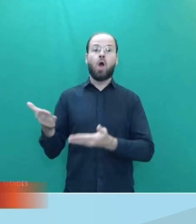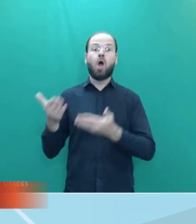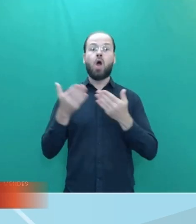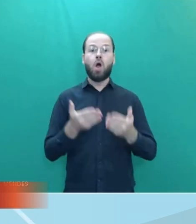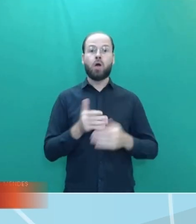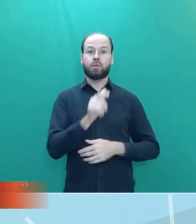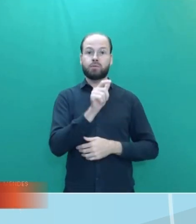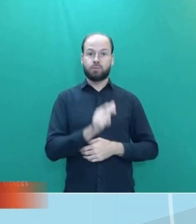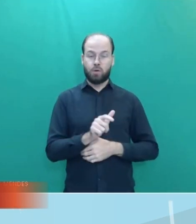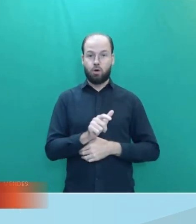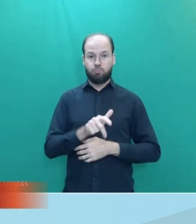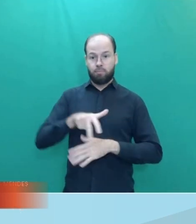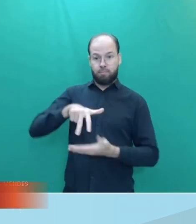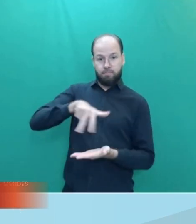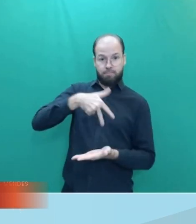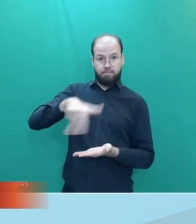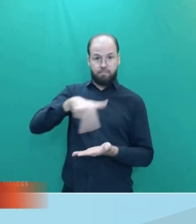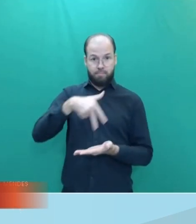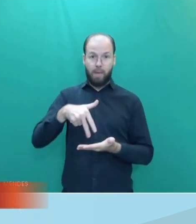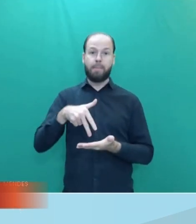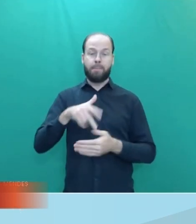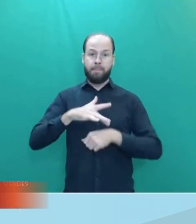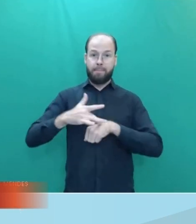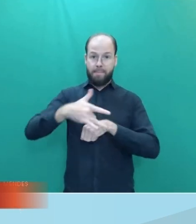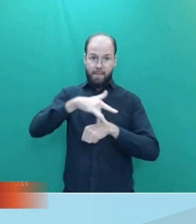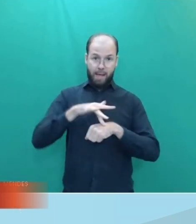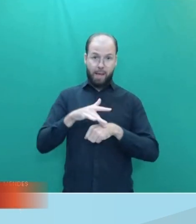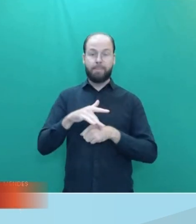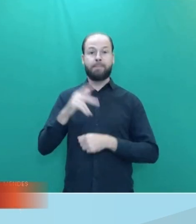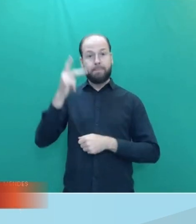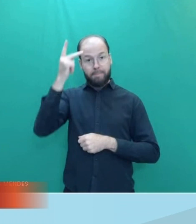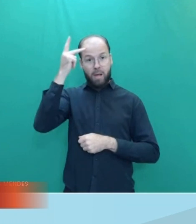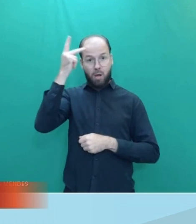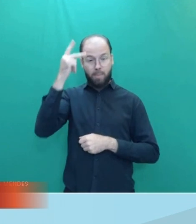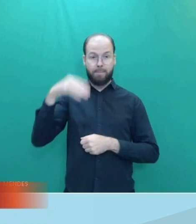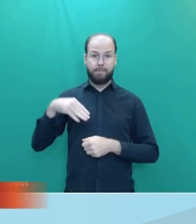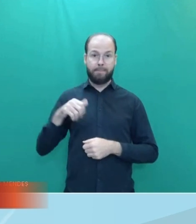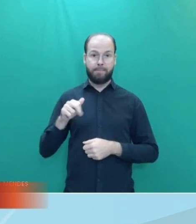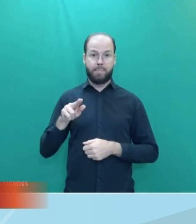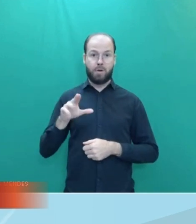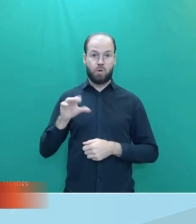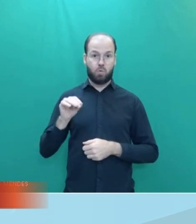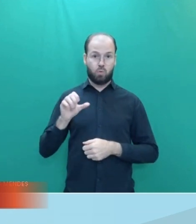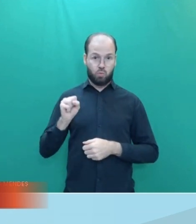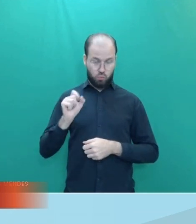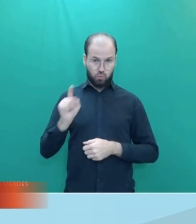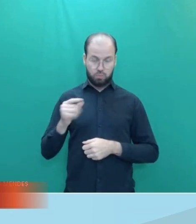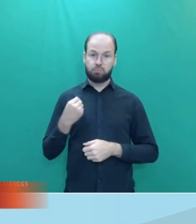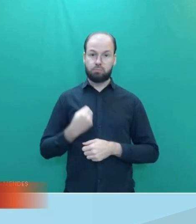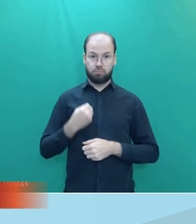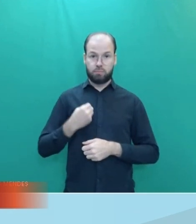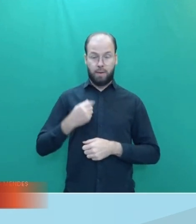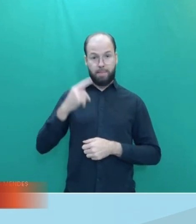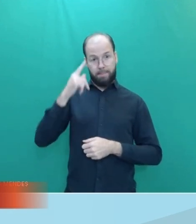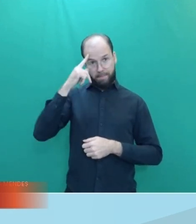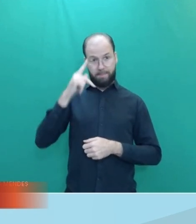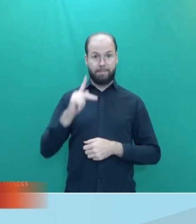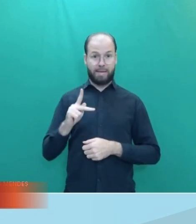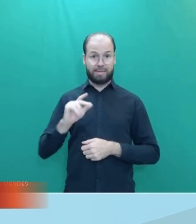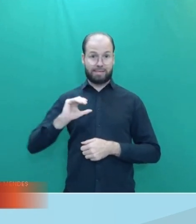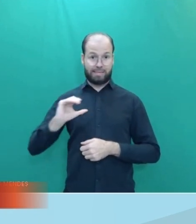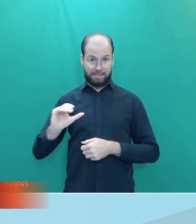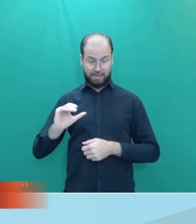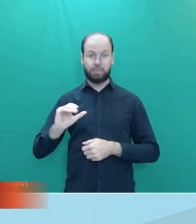o coreógrafo e bailarino paulistano Marcos Abranches. Ele tem paralisia cerebral e é um dos ativistas